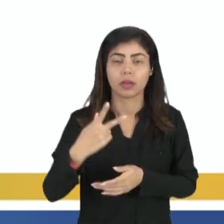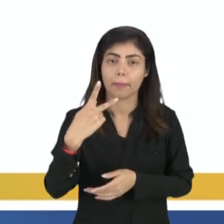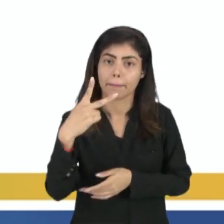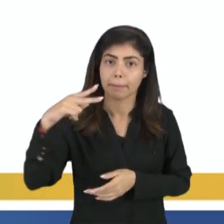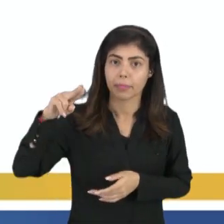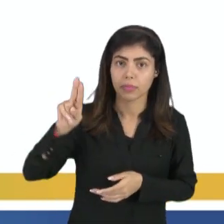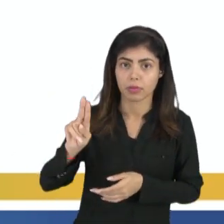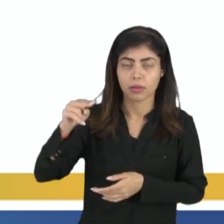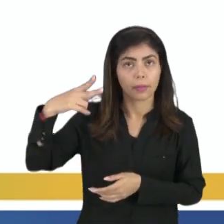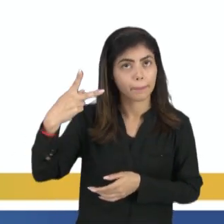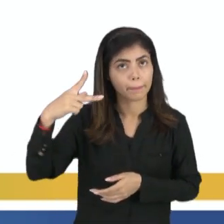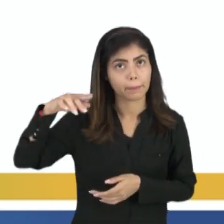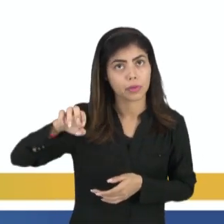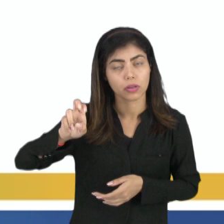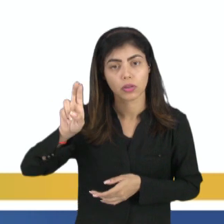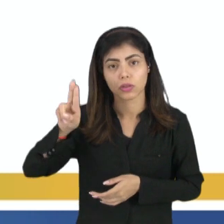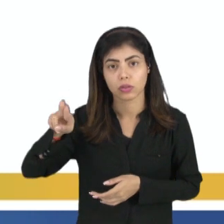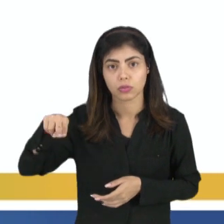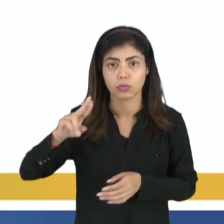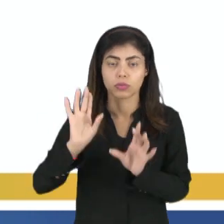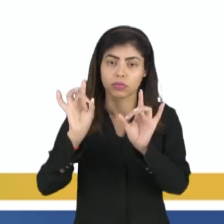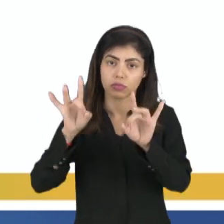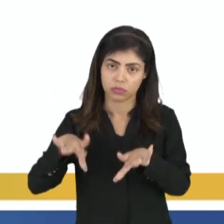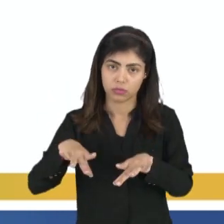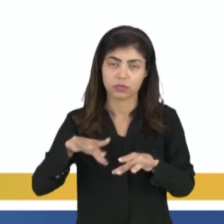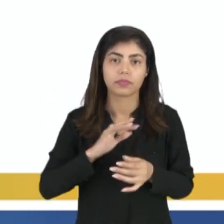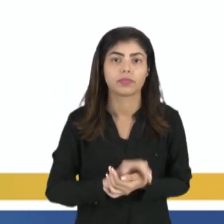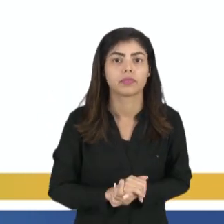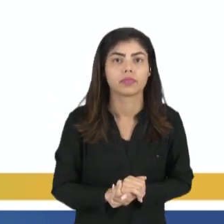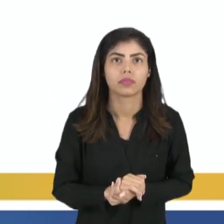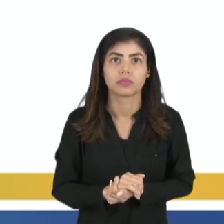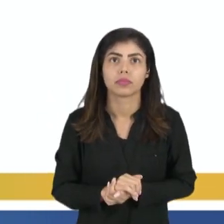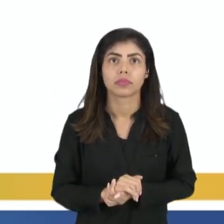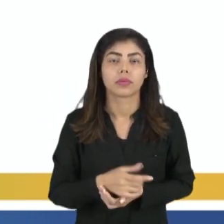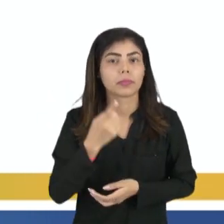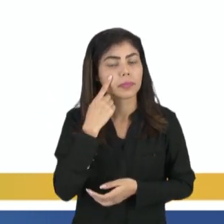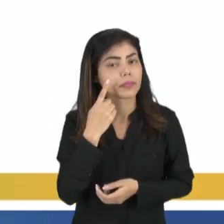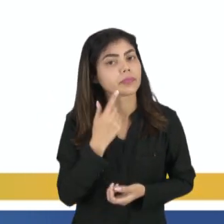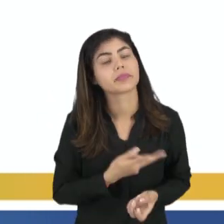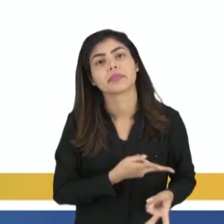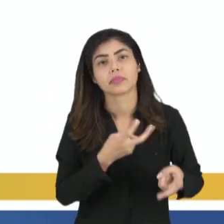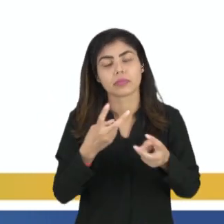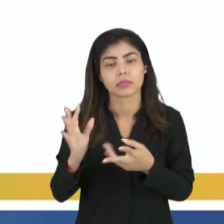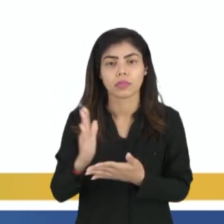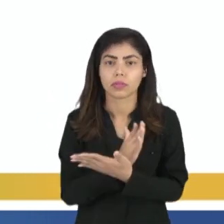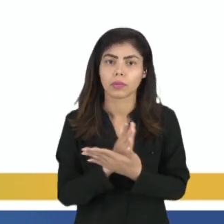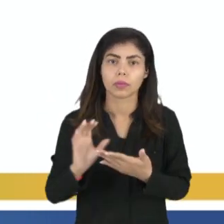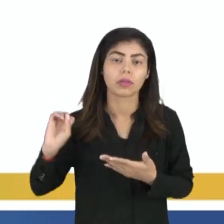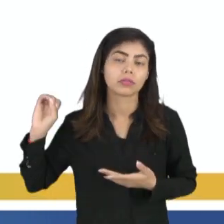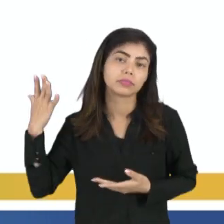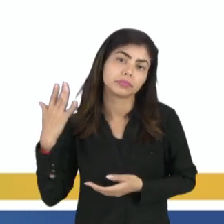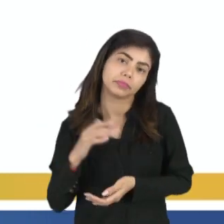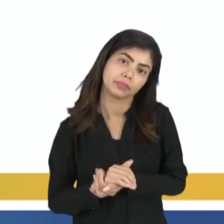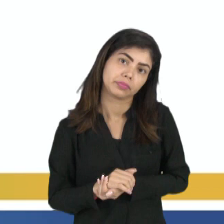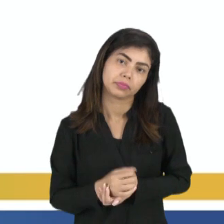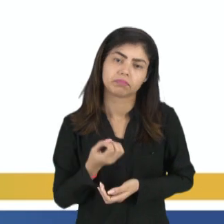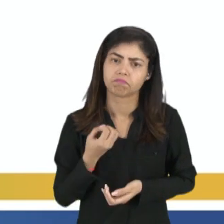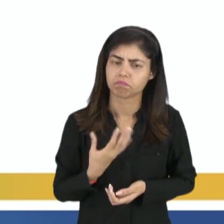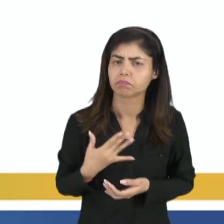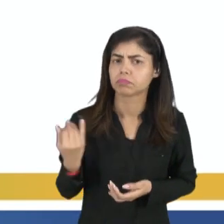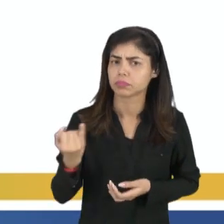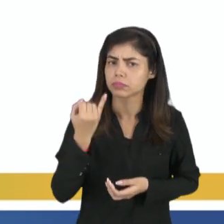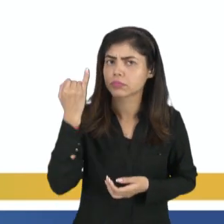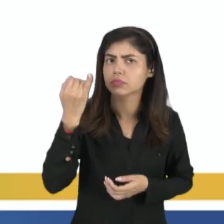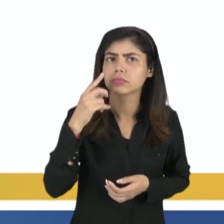como sendo a sílaba tônica da palavra e agora vamos observar crianças alguns casos aí que são bem